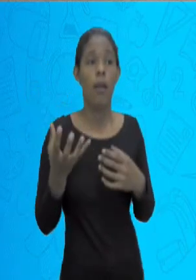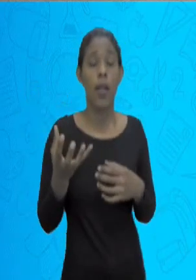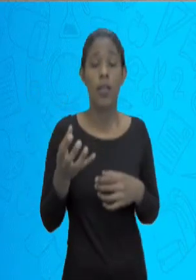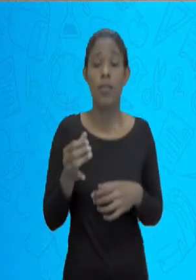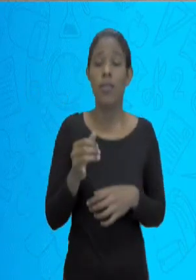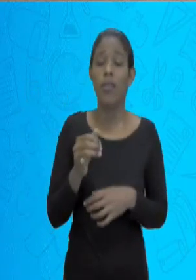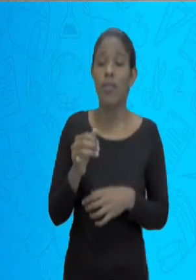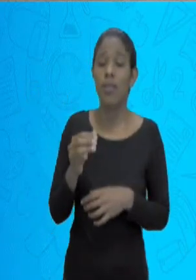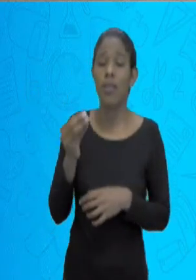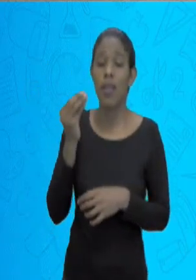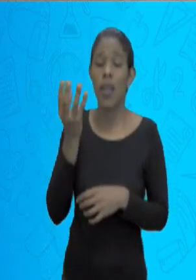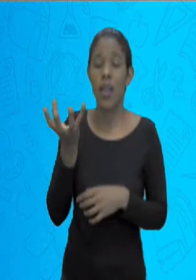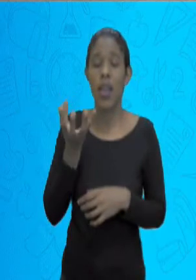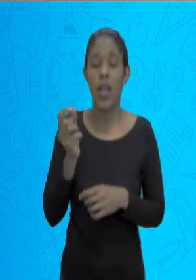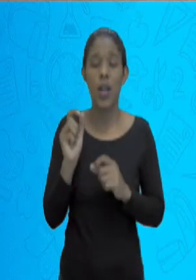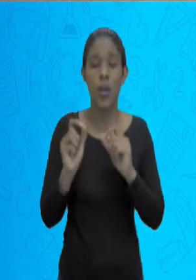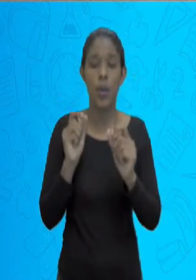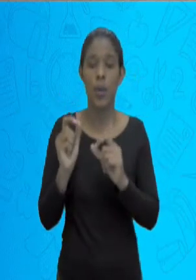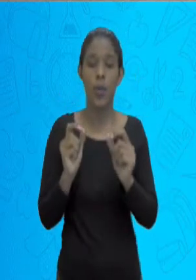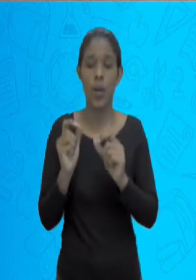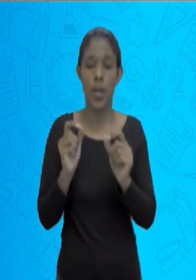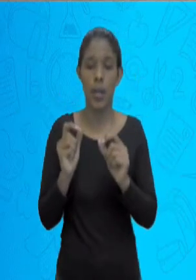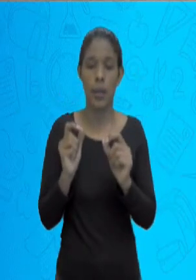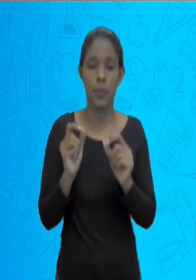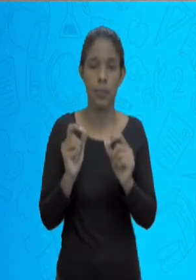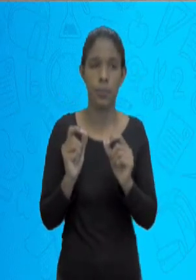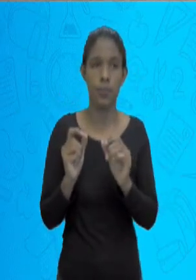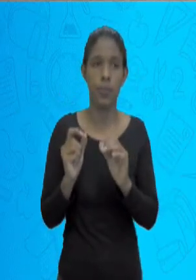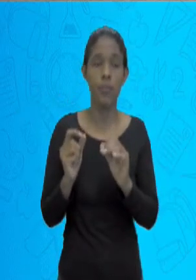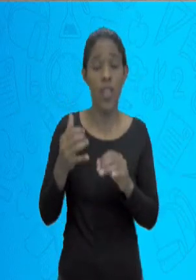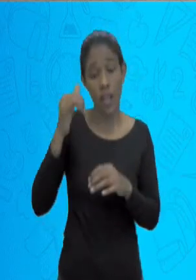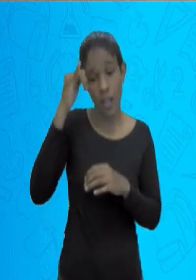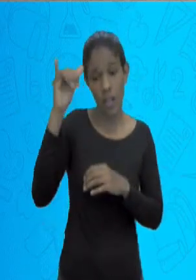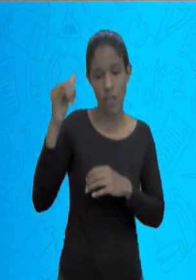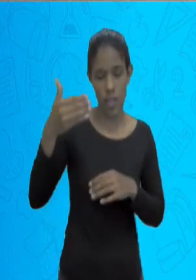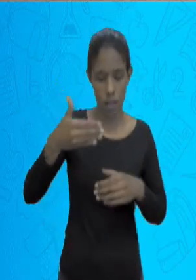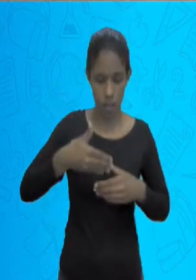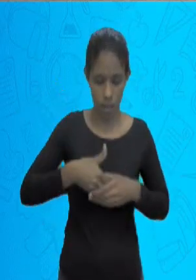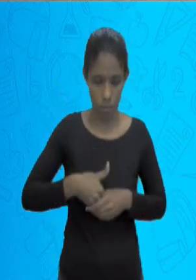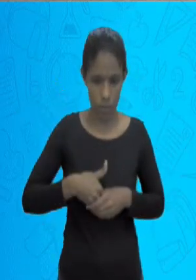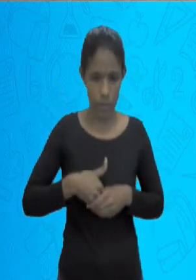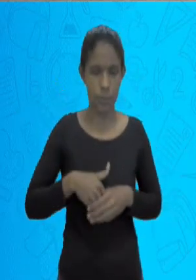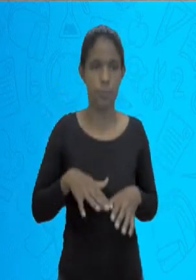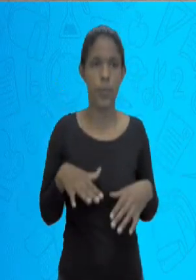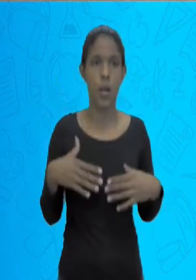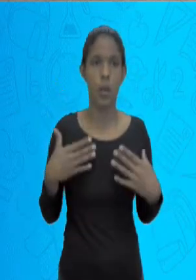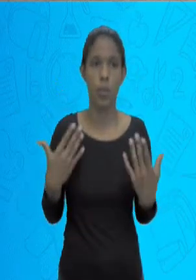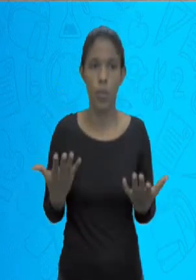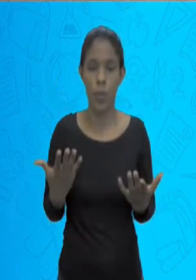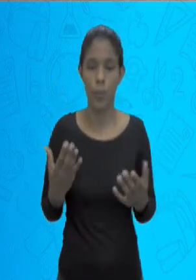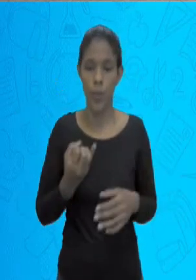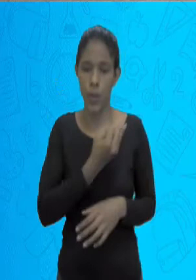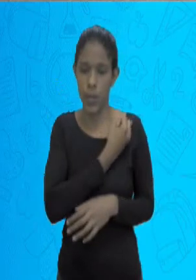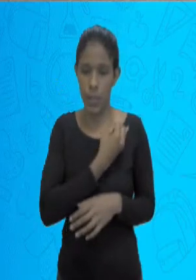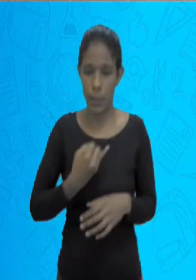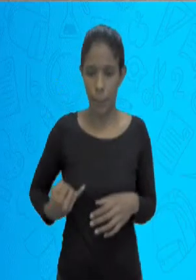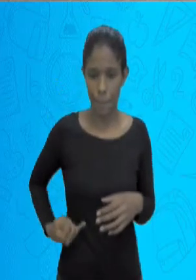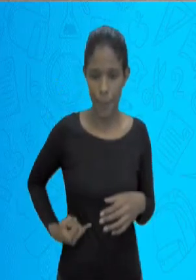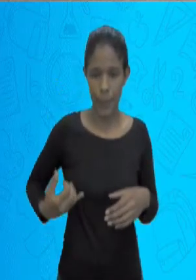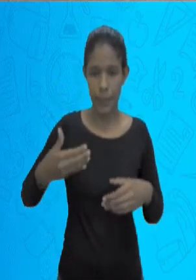seu produto máximo, Napoleão. O Império Napoleônico ele